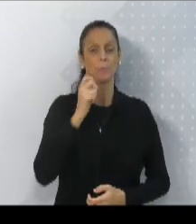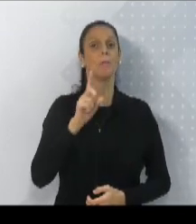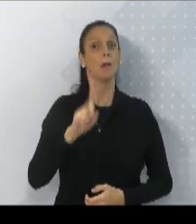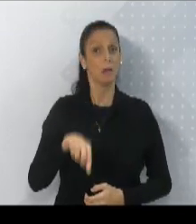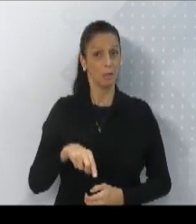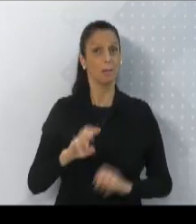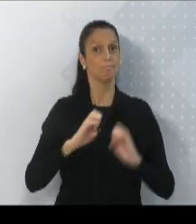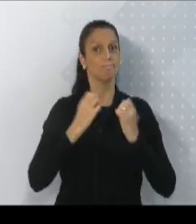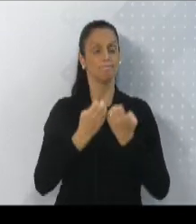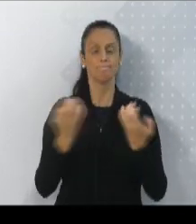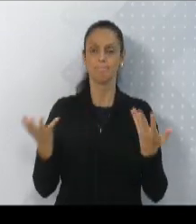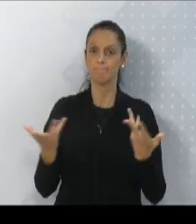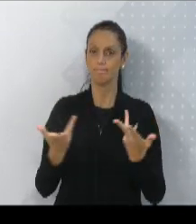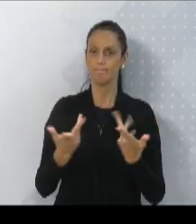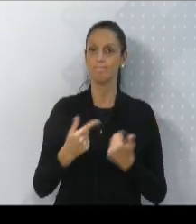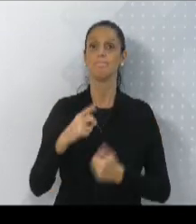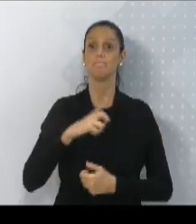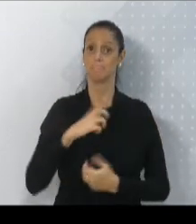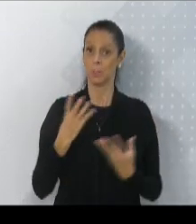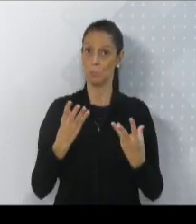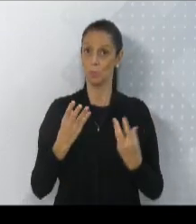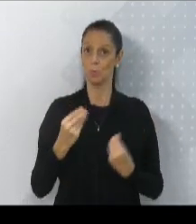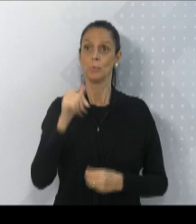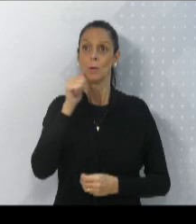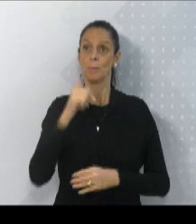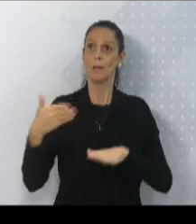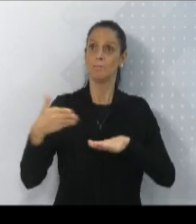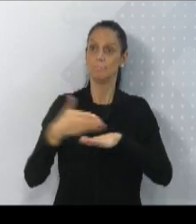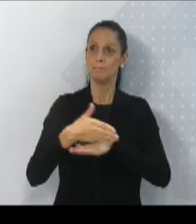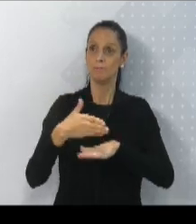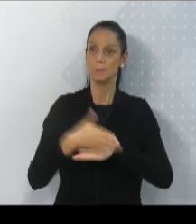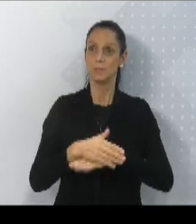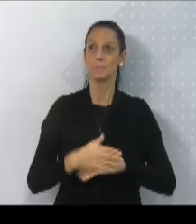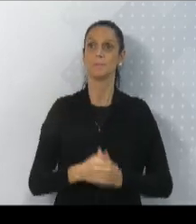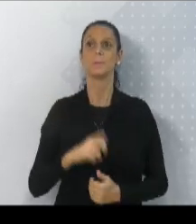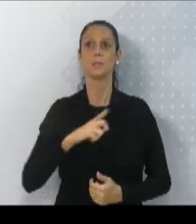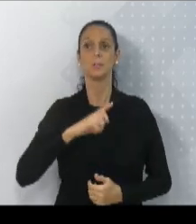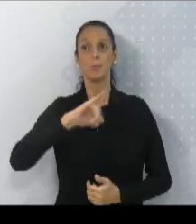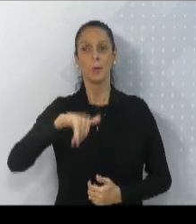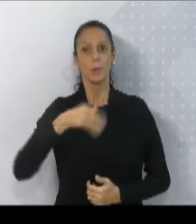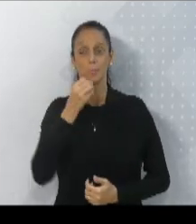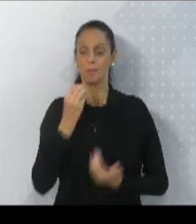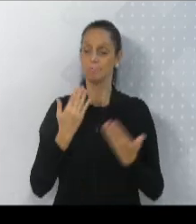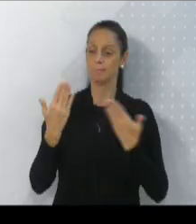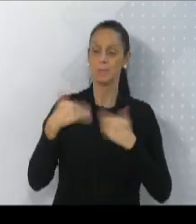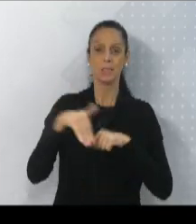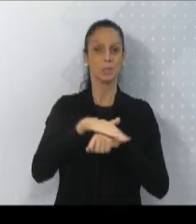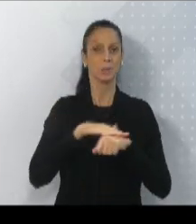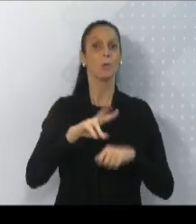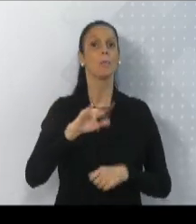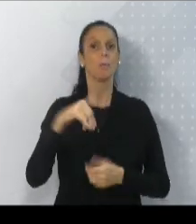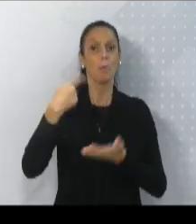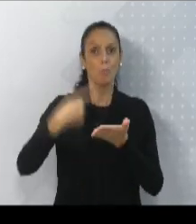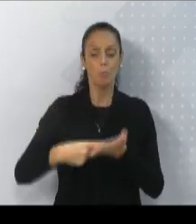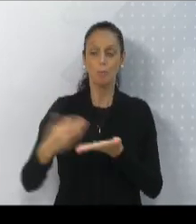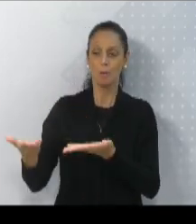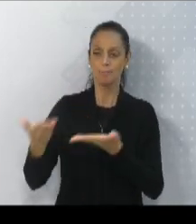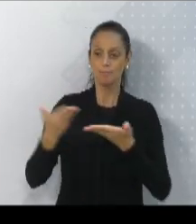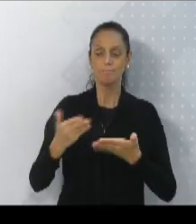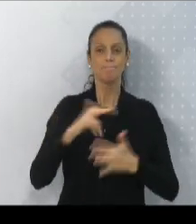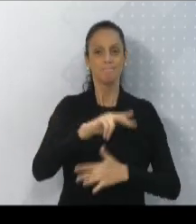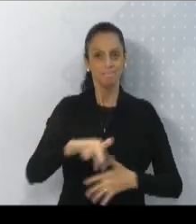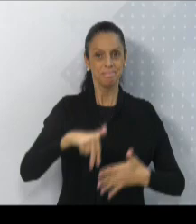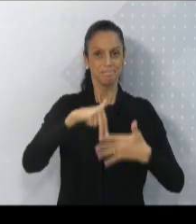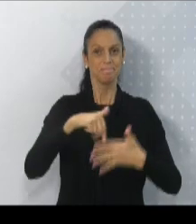que reuniu várias mulheres e tive a oportunidade de conversar com ela vou trazer ela aqui na Câmara de Vereadores